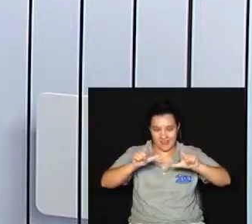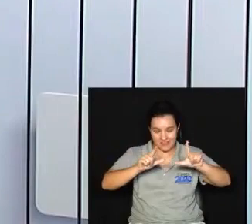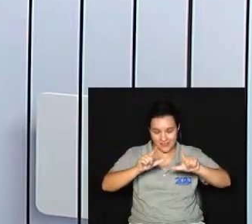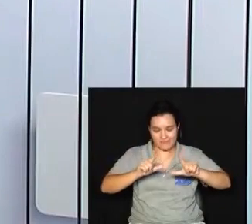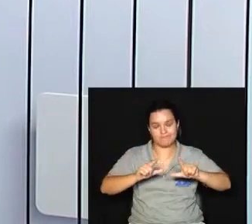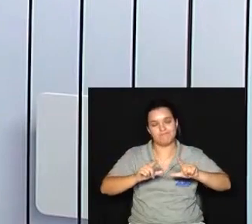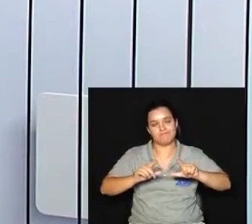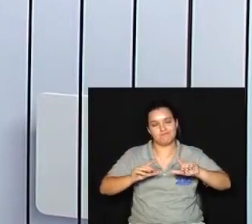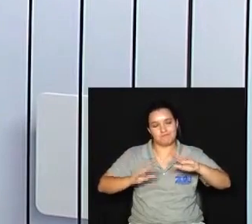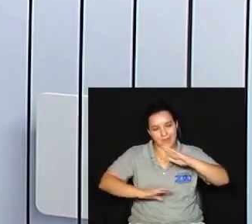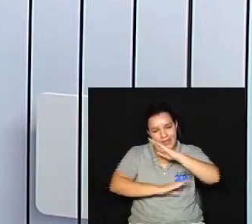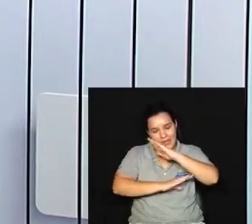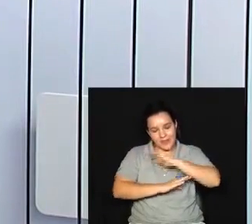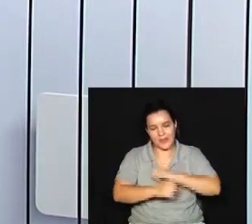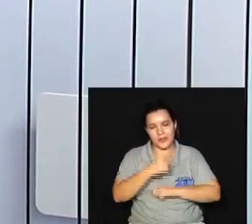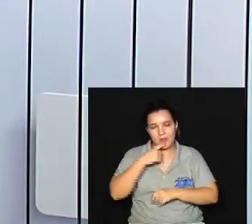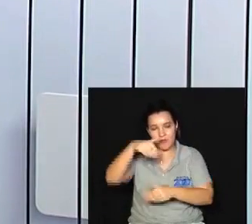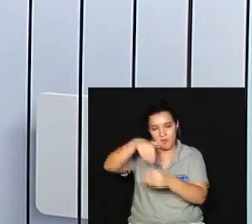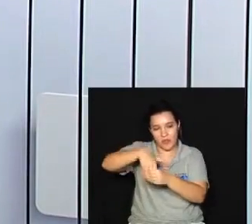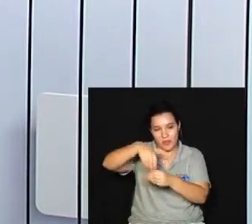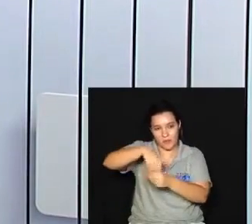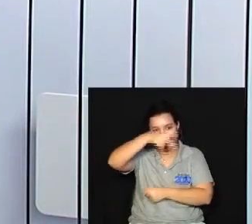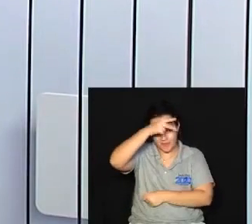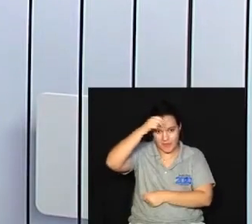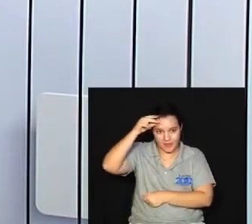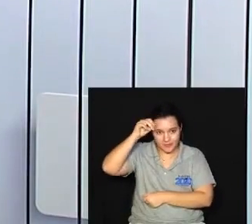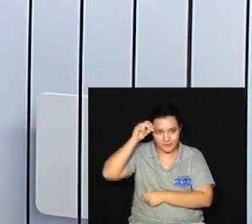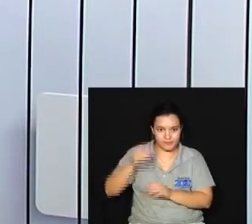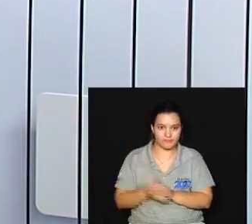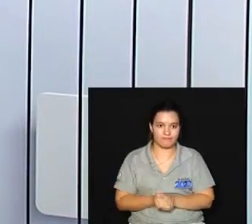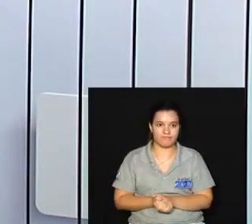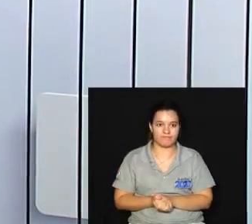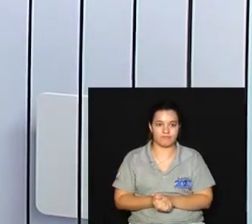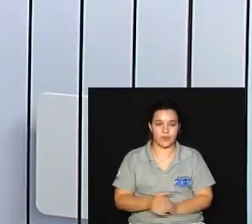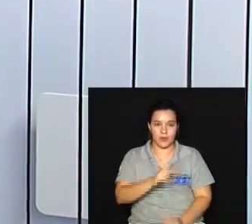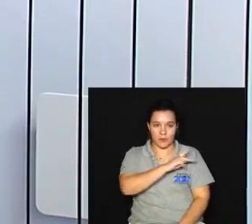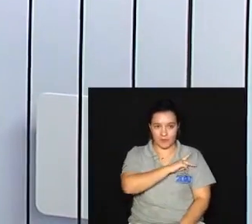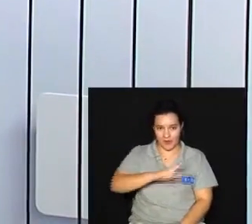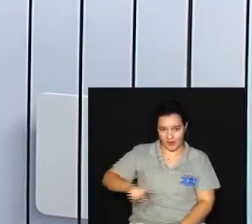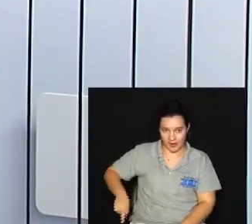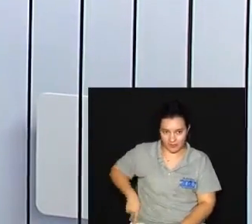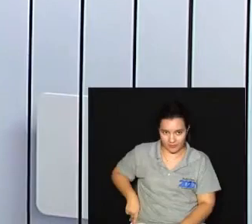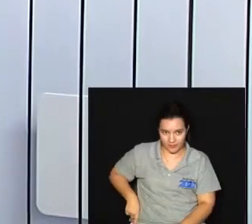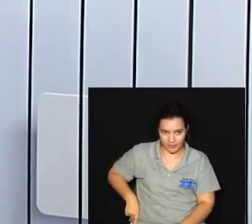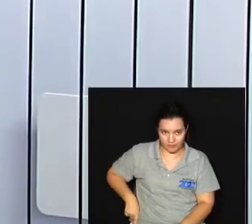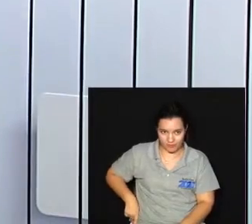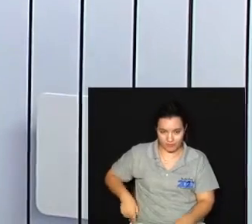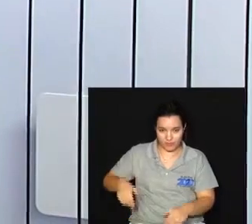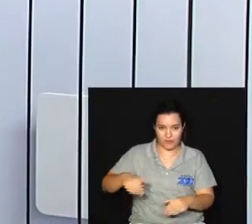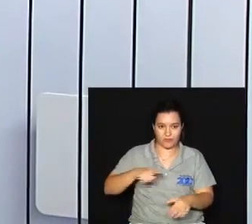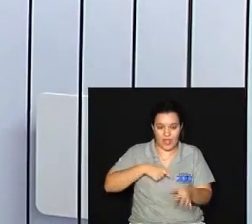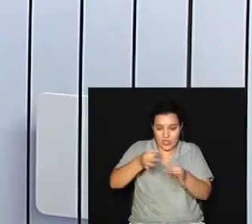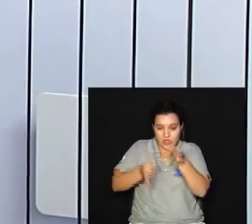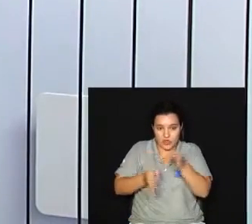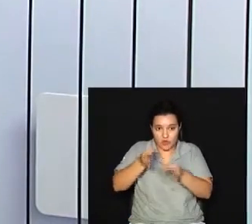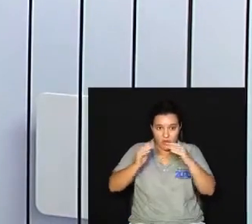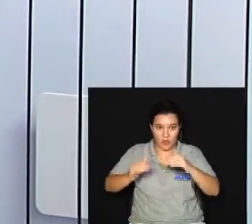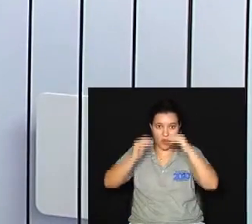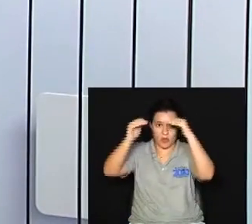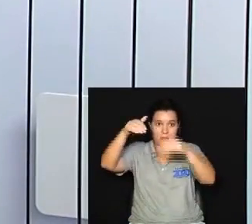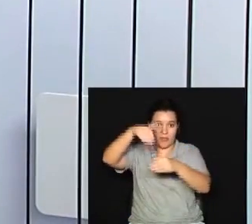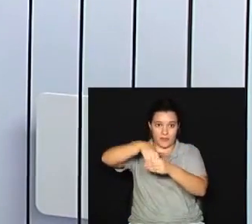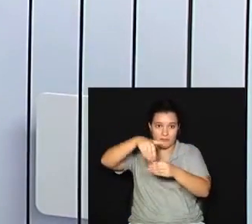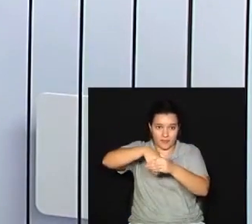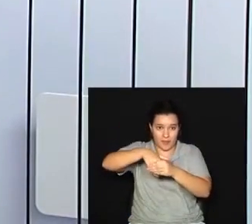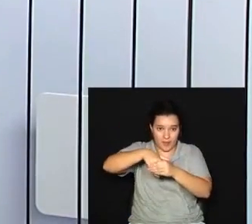eleições municipais e nós vamos fazer o seguinte. O presidente do Tribunal Superior Eleitoral, o